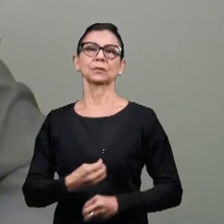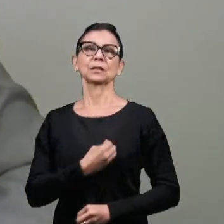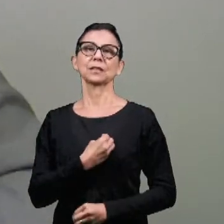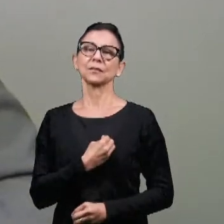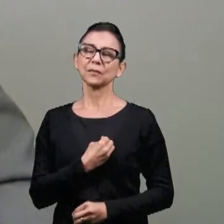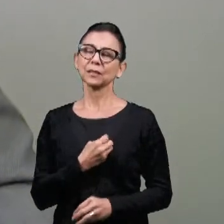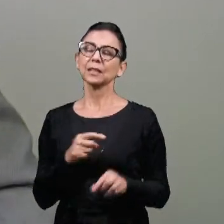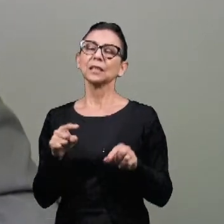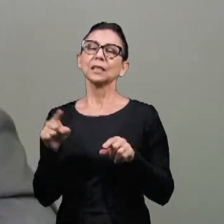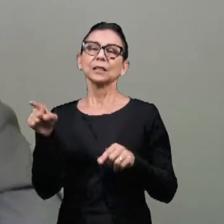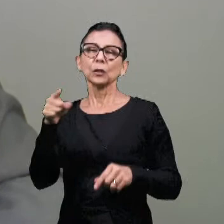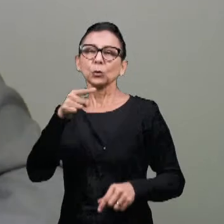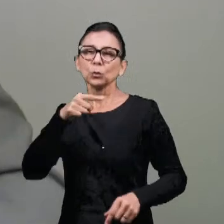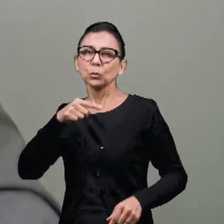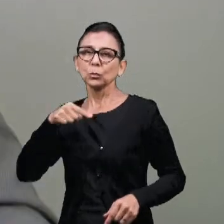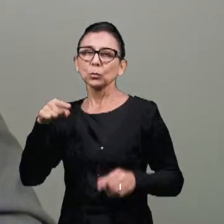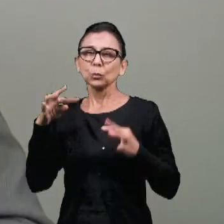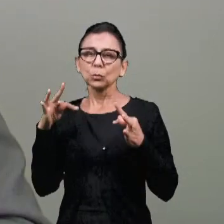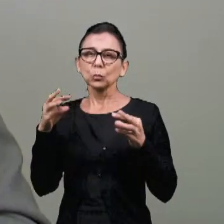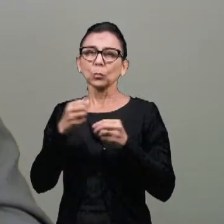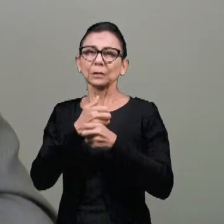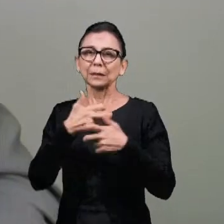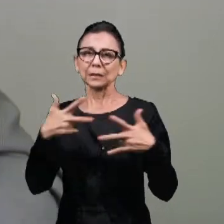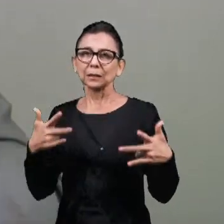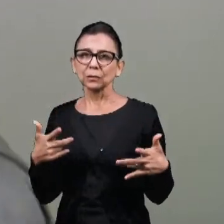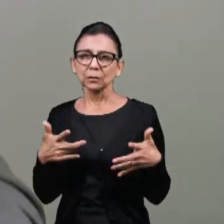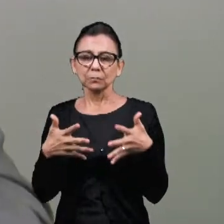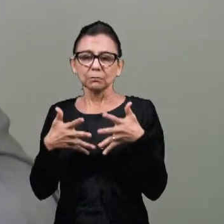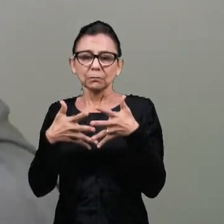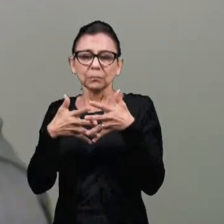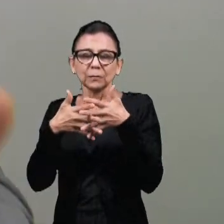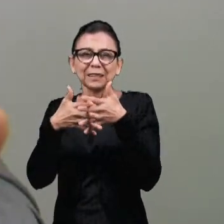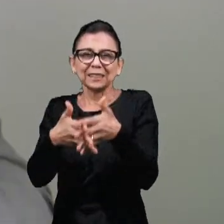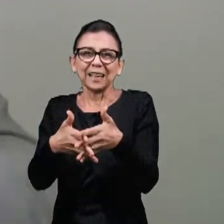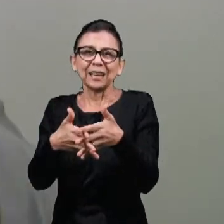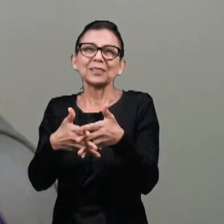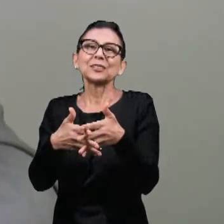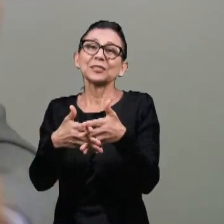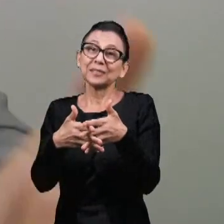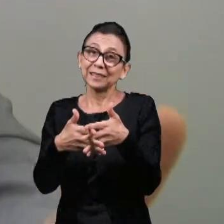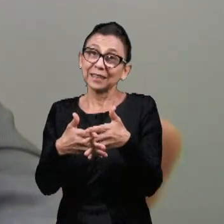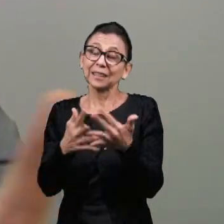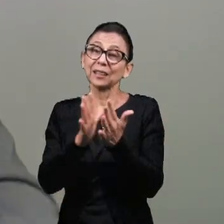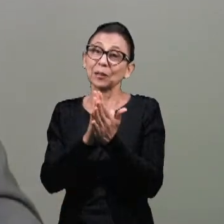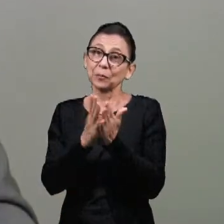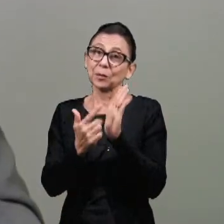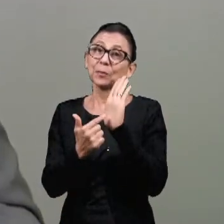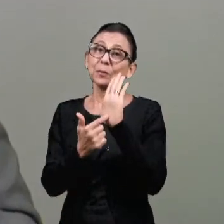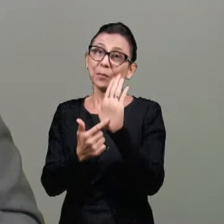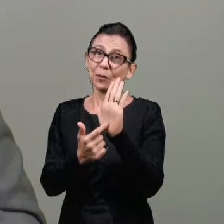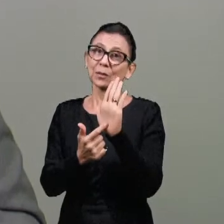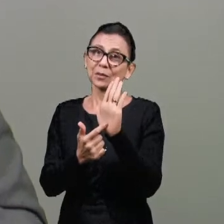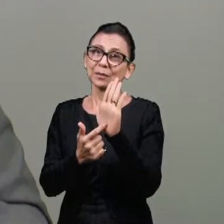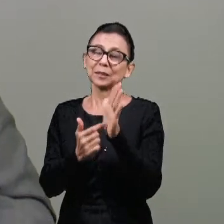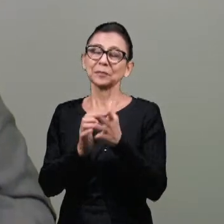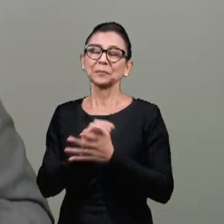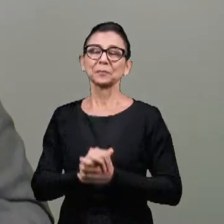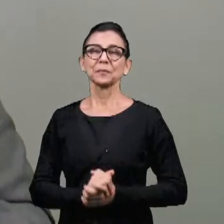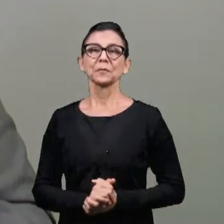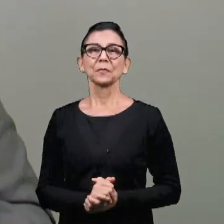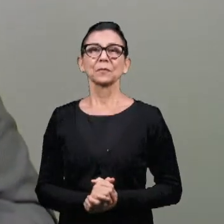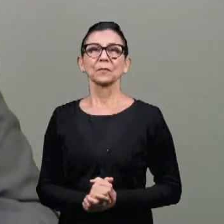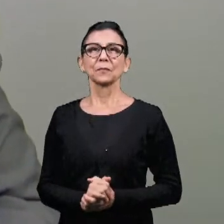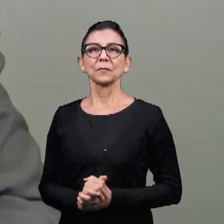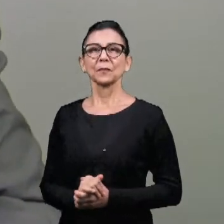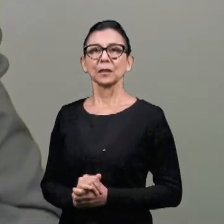todas as coisas elas concorram para o bem, é o que diz a Bíblia, né, daqueles que amam a Deus. Ou seja, a gente